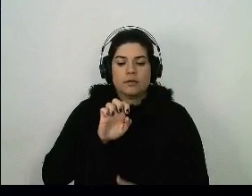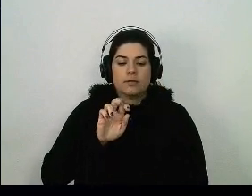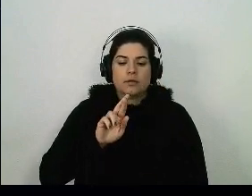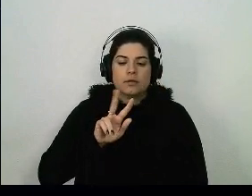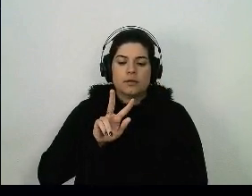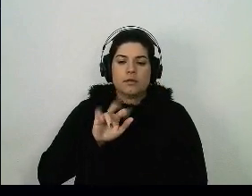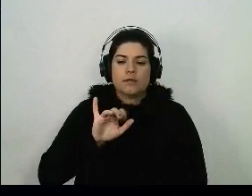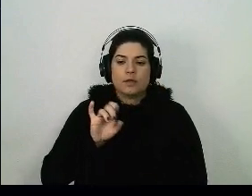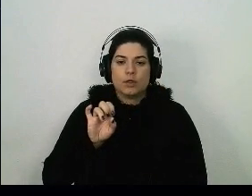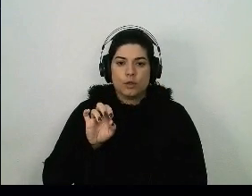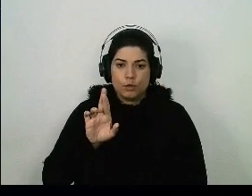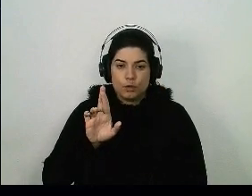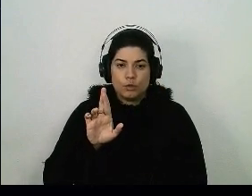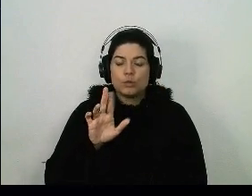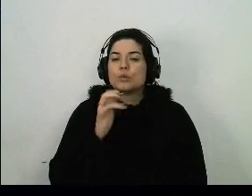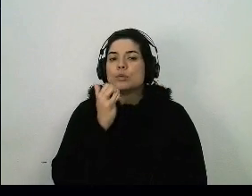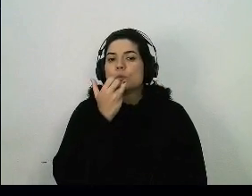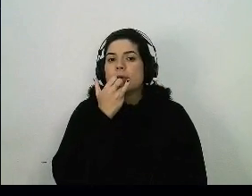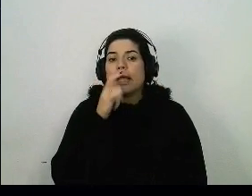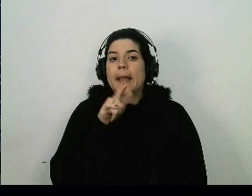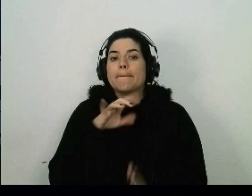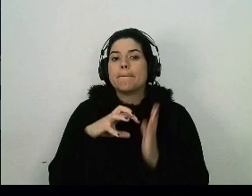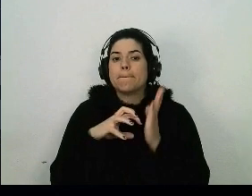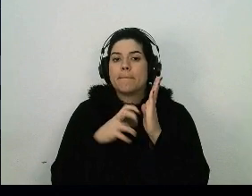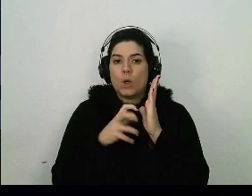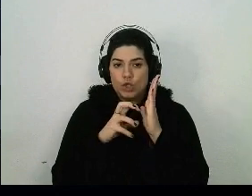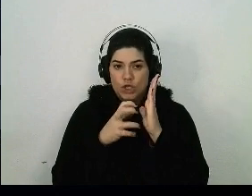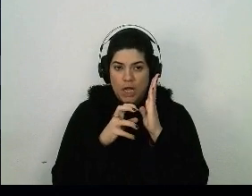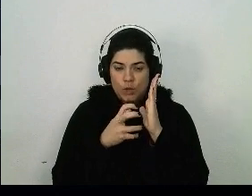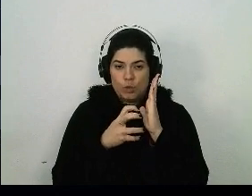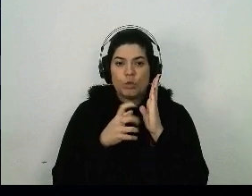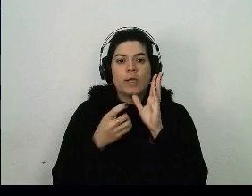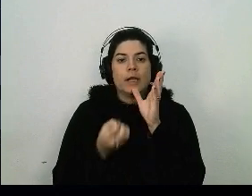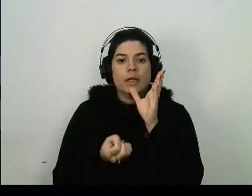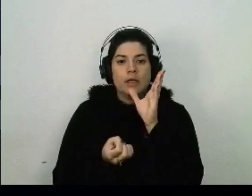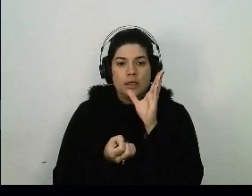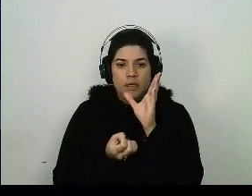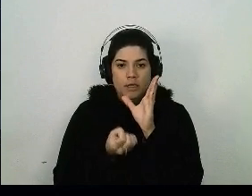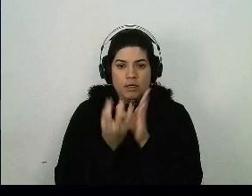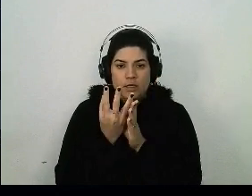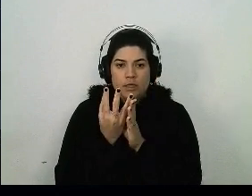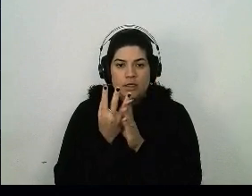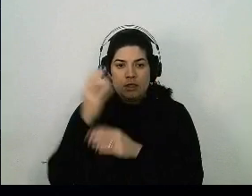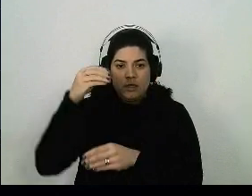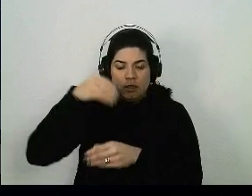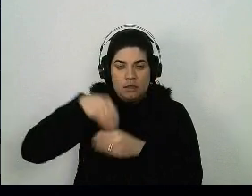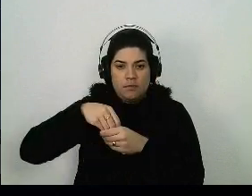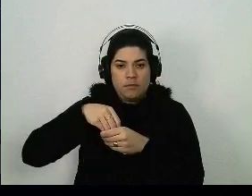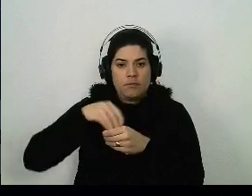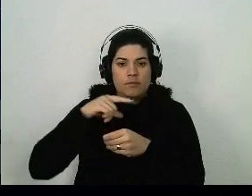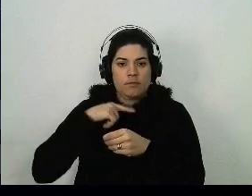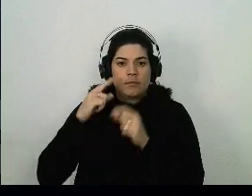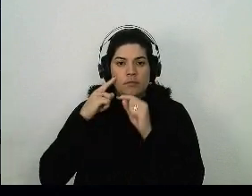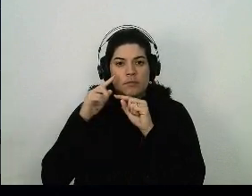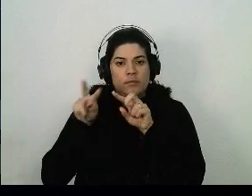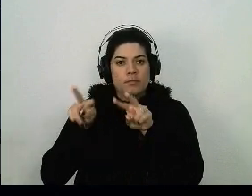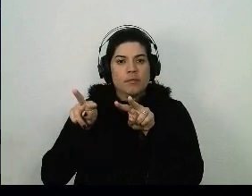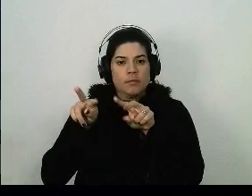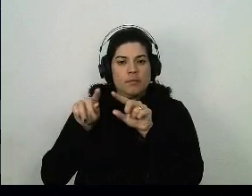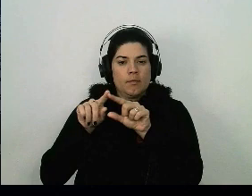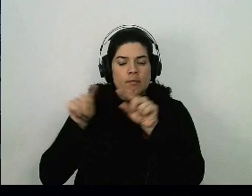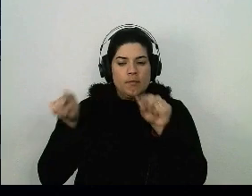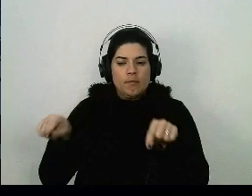Servidor não, banco de dados, no caso. A opção de criar o servidor vem aqui dentro dessa opção.